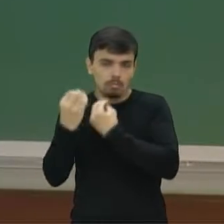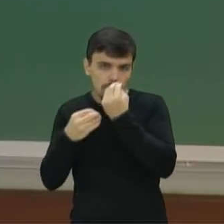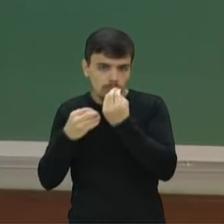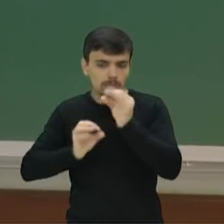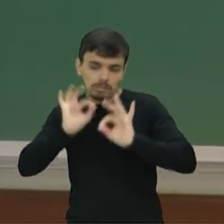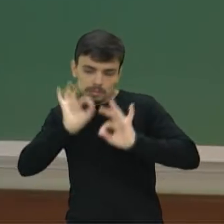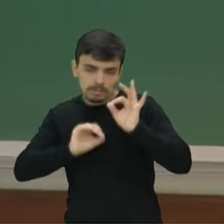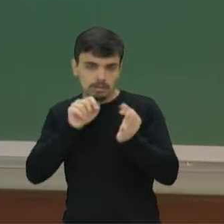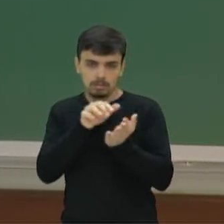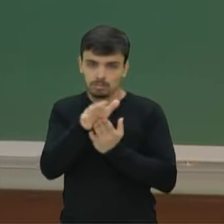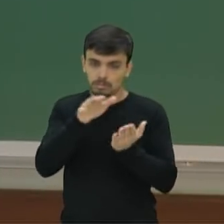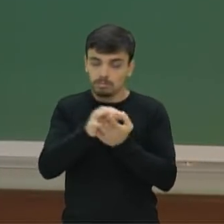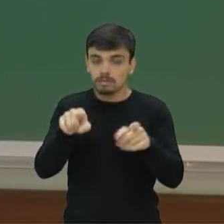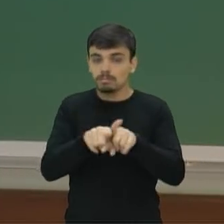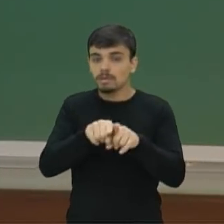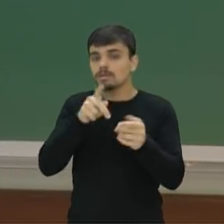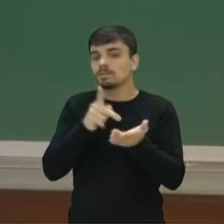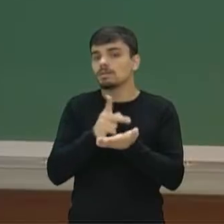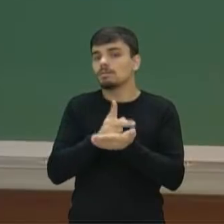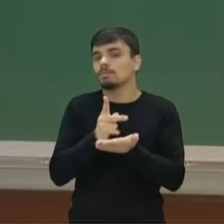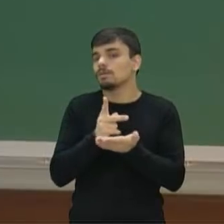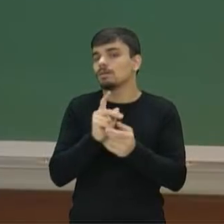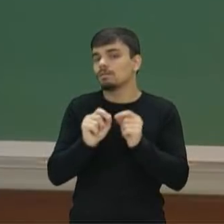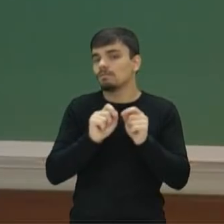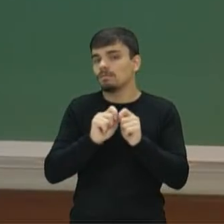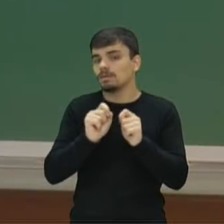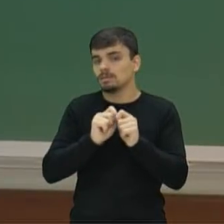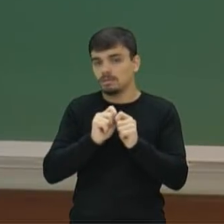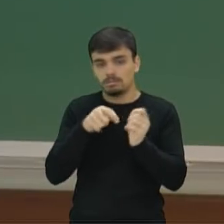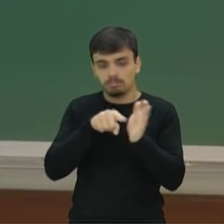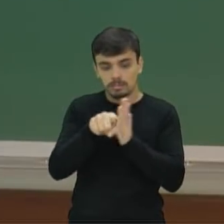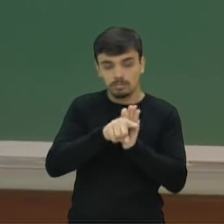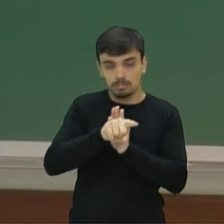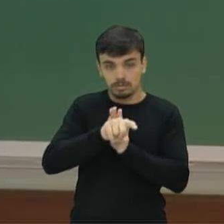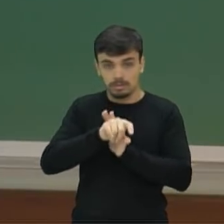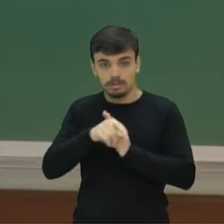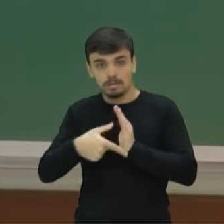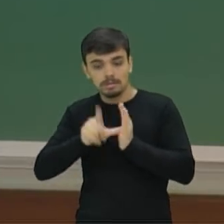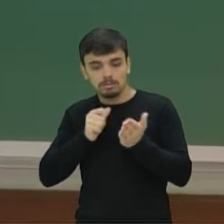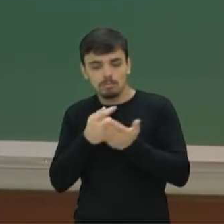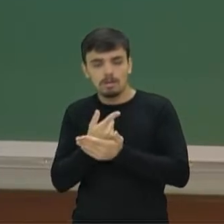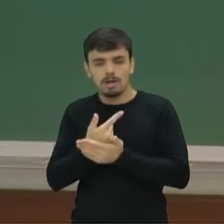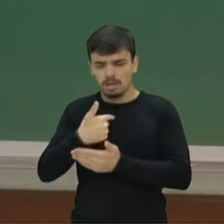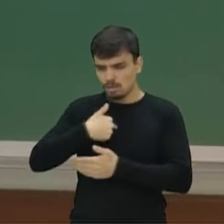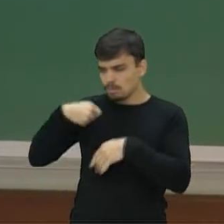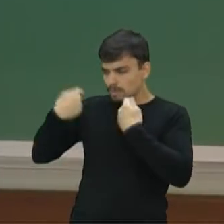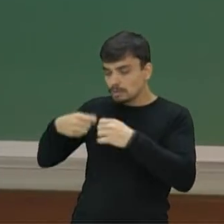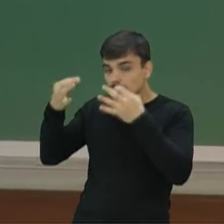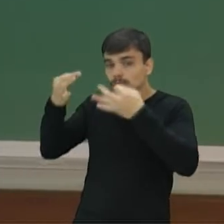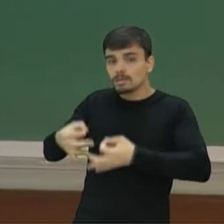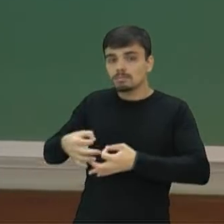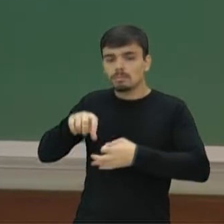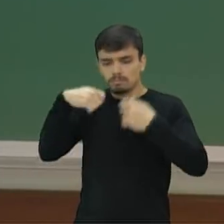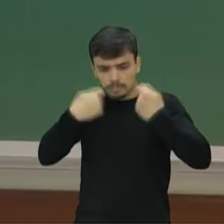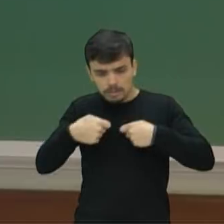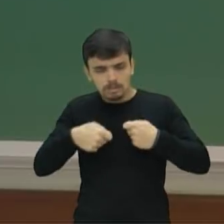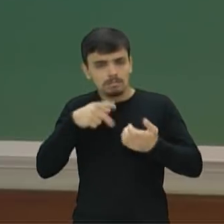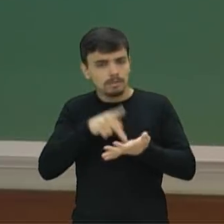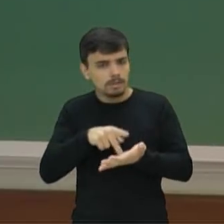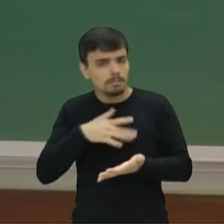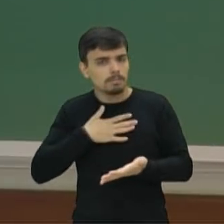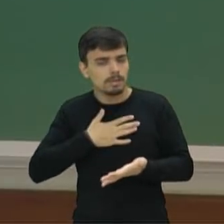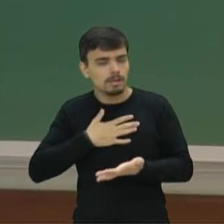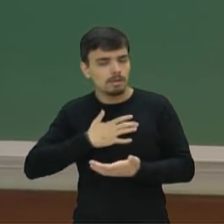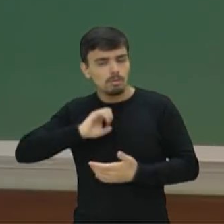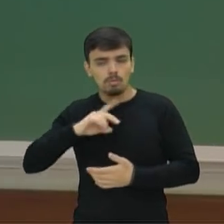sempre realizar algumas perguntas antes de comprar. Eu realmente preciso? Isso é realmente necessário para mim? Será que eu não